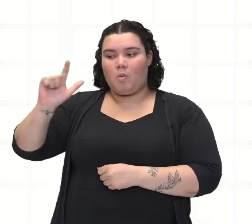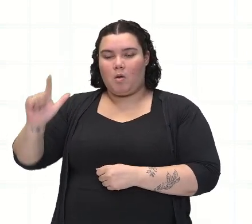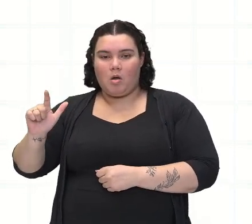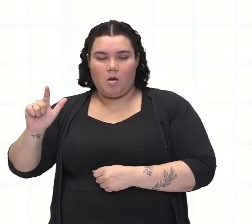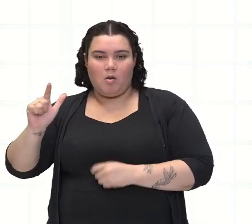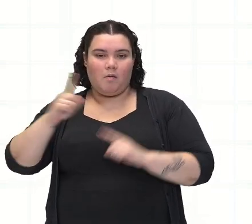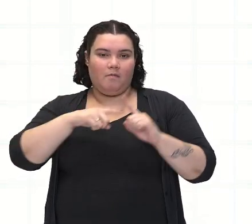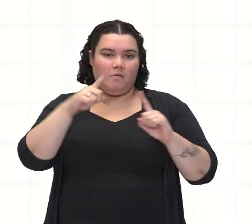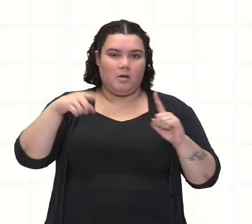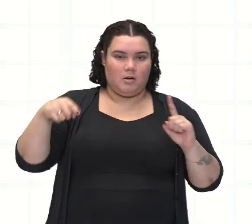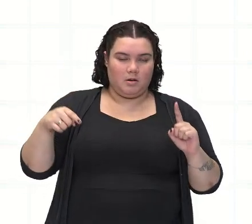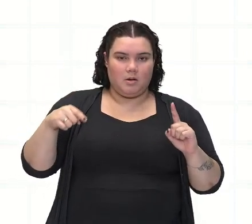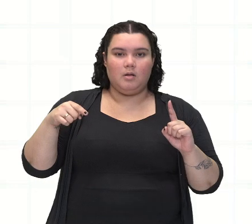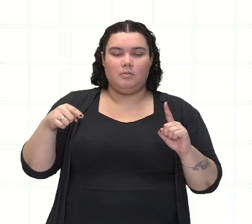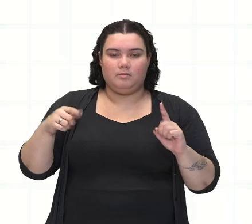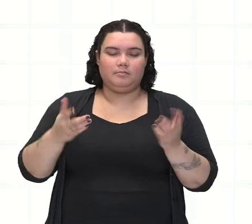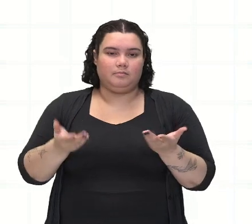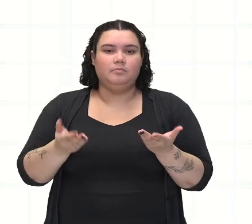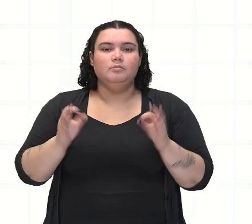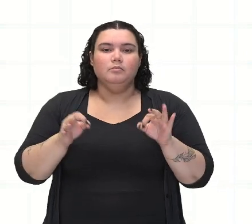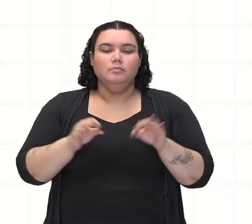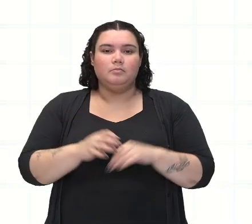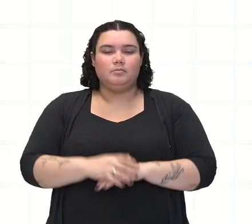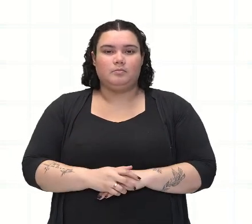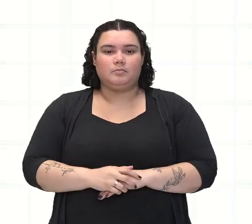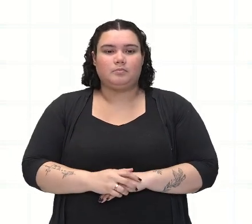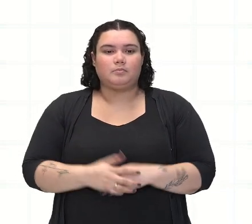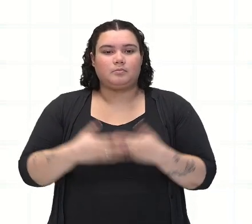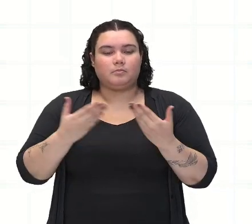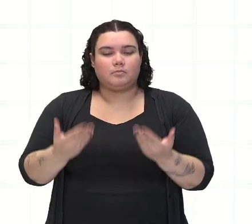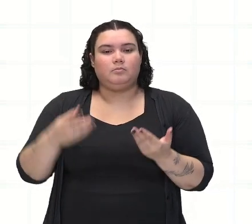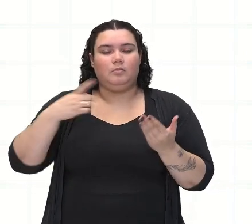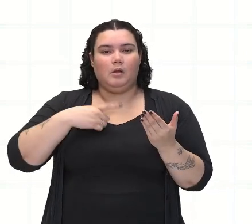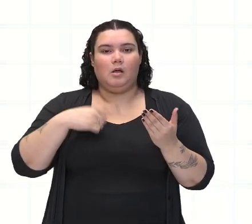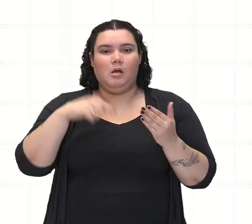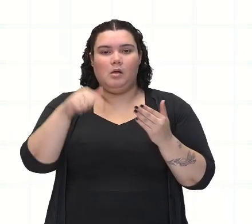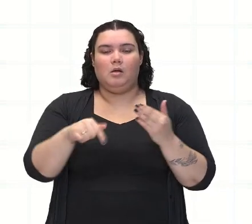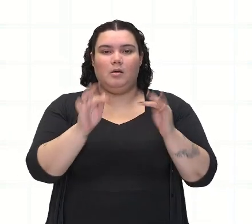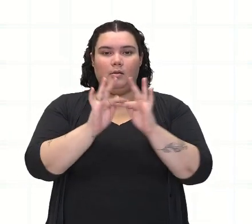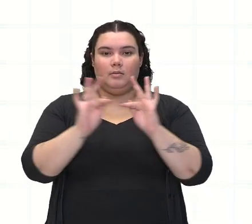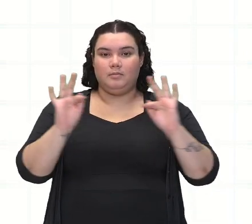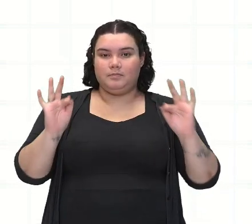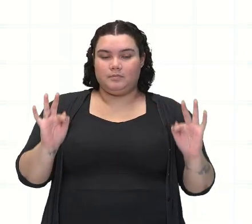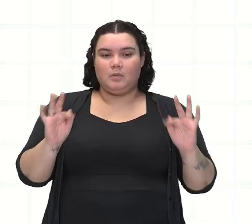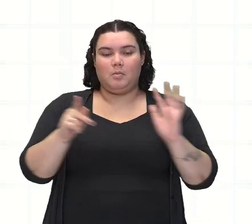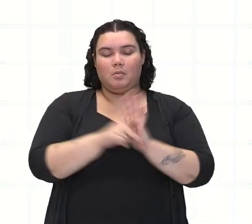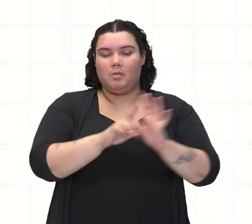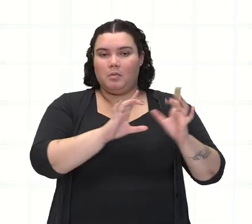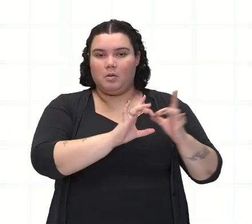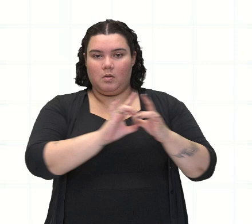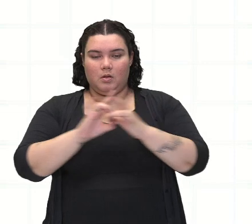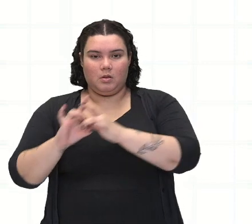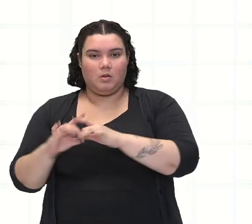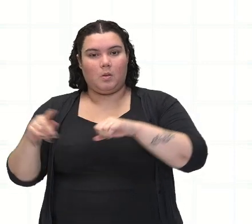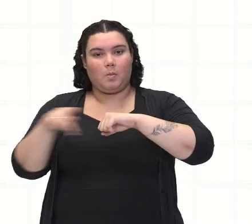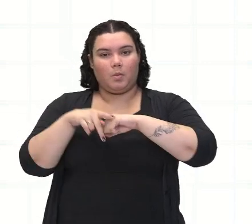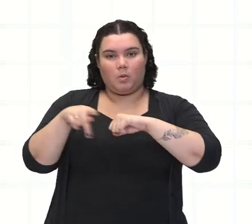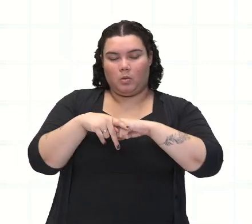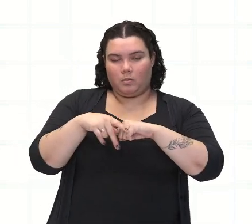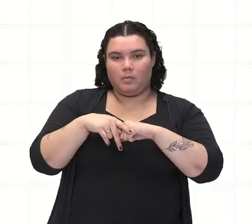varia para os quais. Então, fica essa conexão da coesão, né? Do pronome